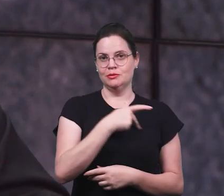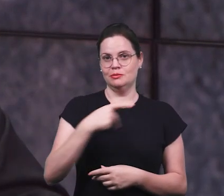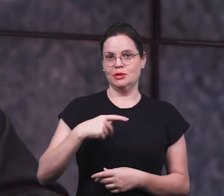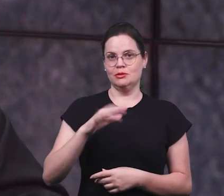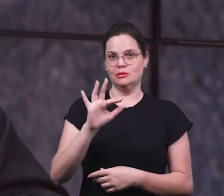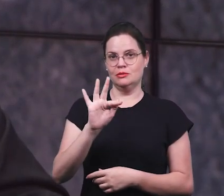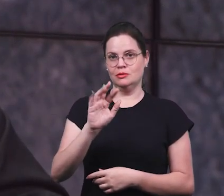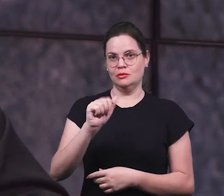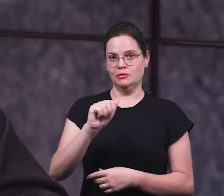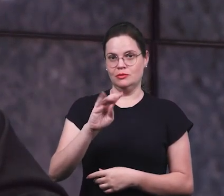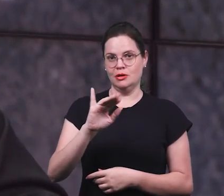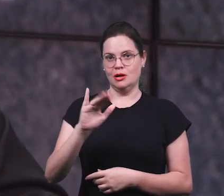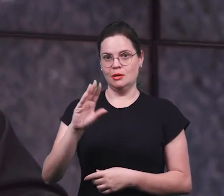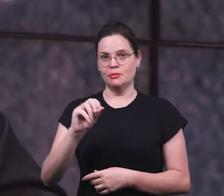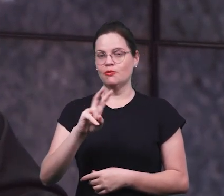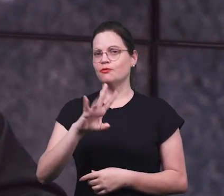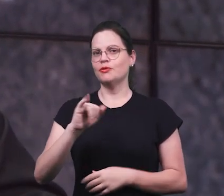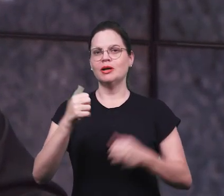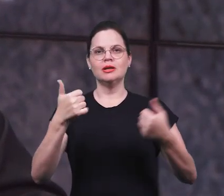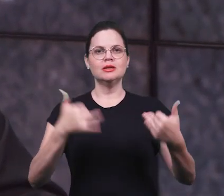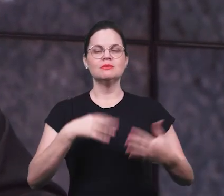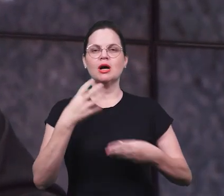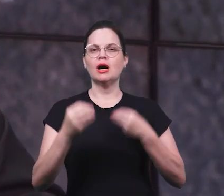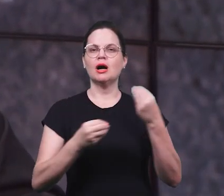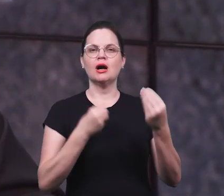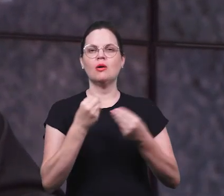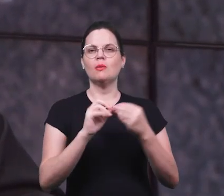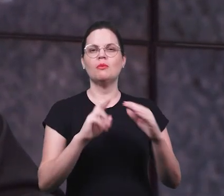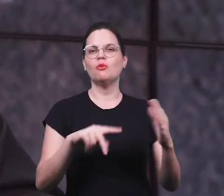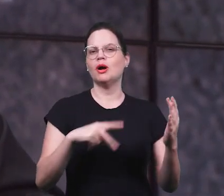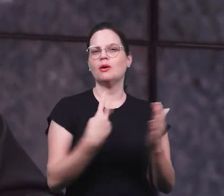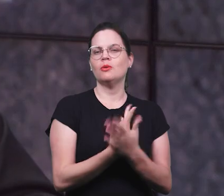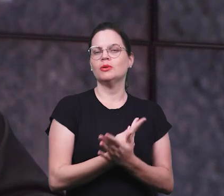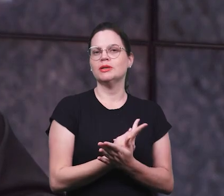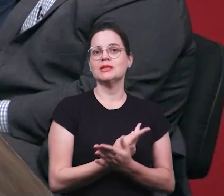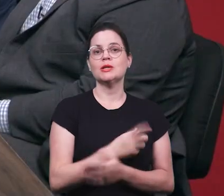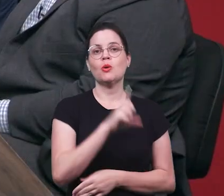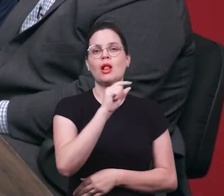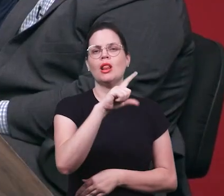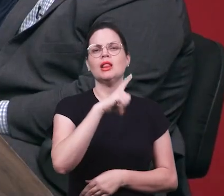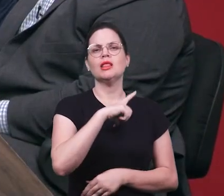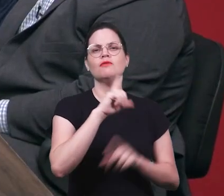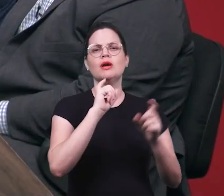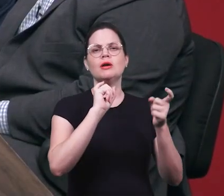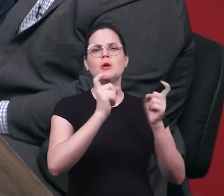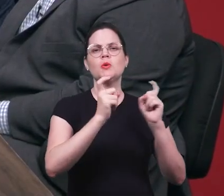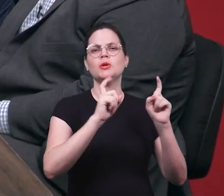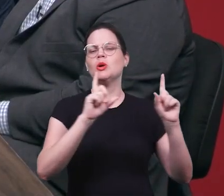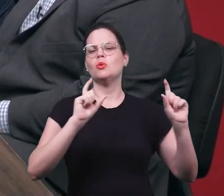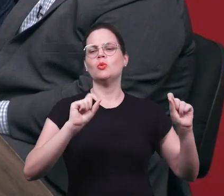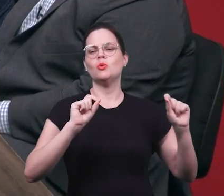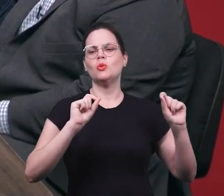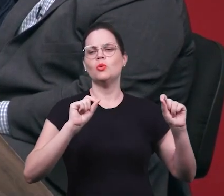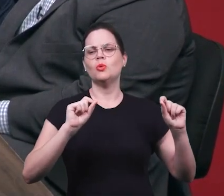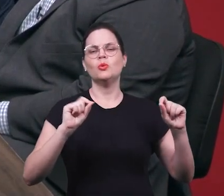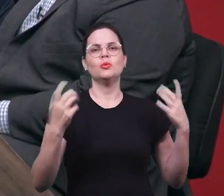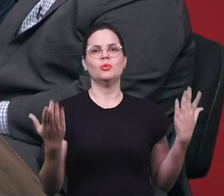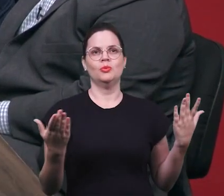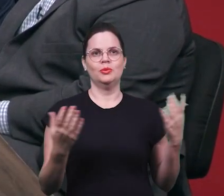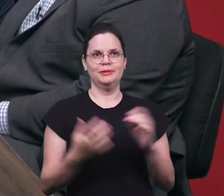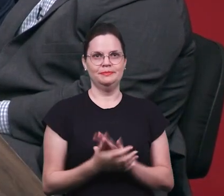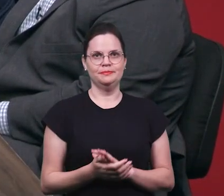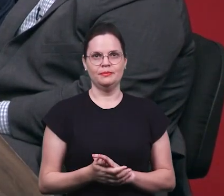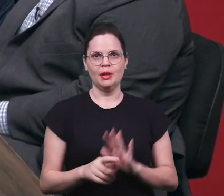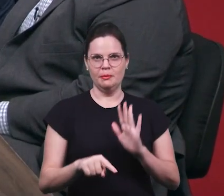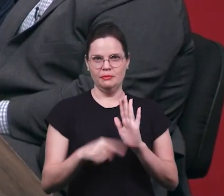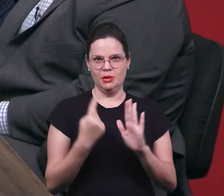como esse concílio se formou e o que provocou este concílio, e também falar mais alguma coisa. Vamos ler o texto